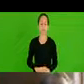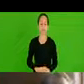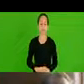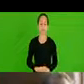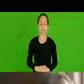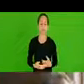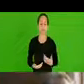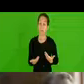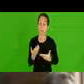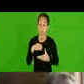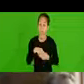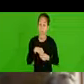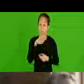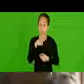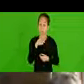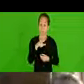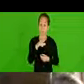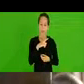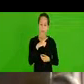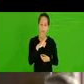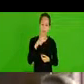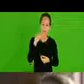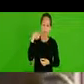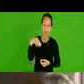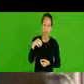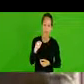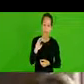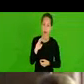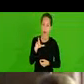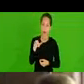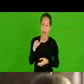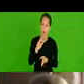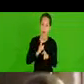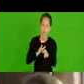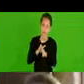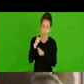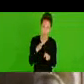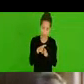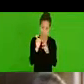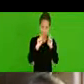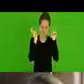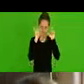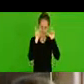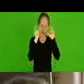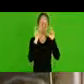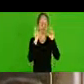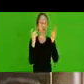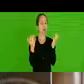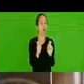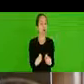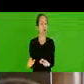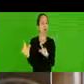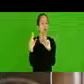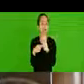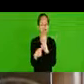aí nós temos, depois desse alerta da Maria André, nós temos o seguinte, como que, eu vou passar